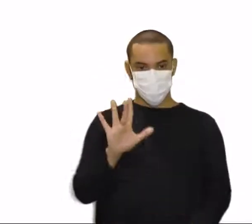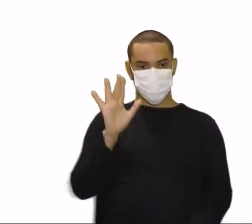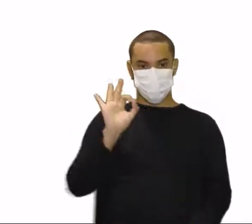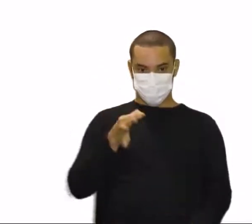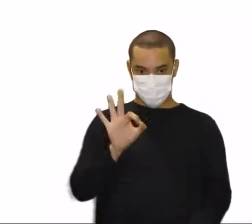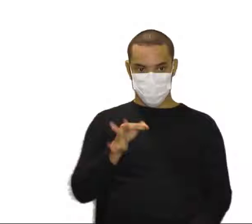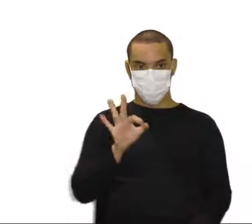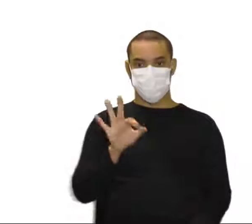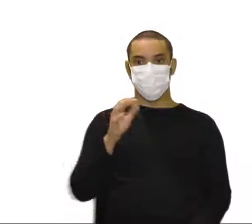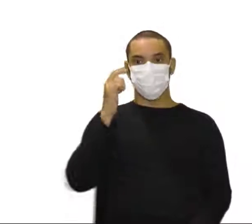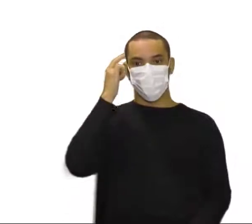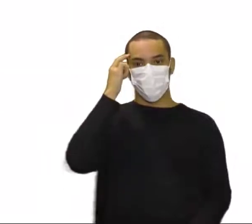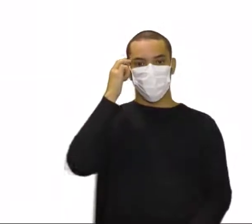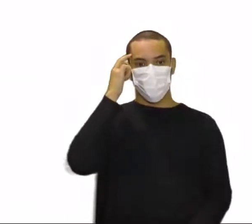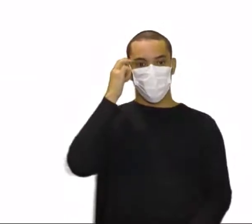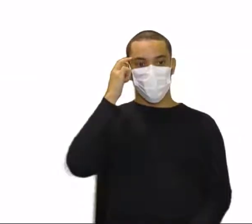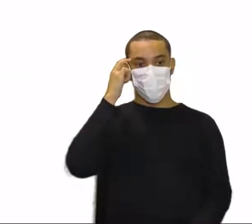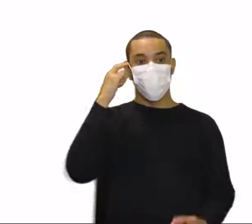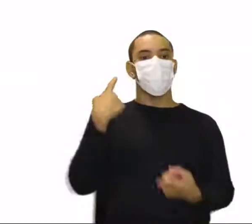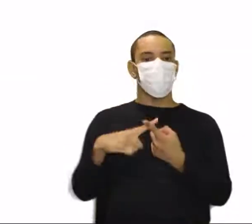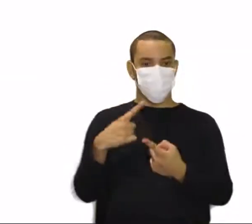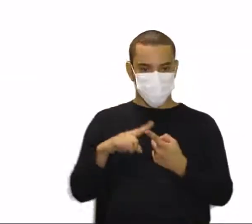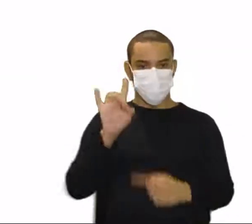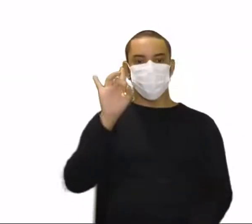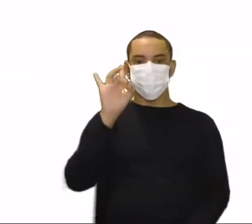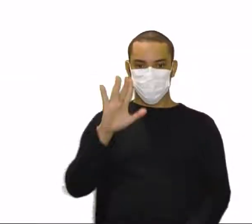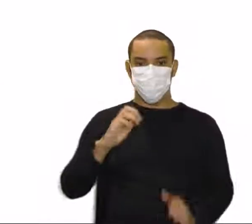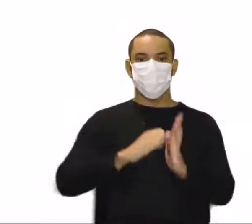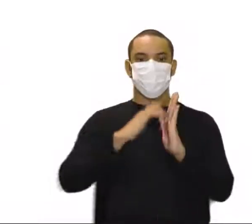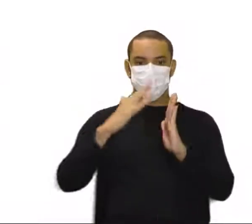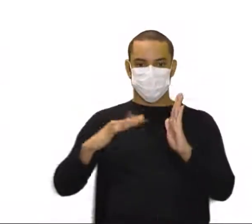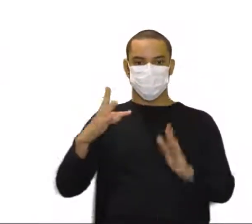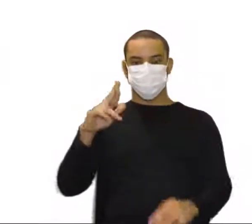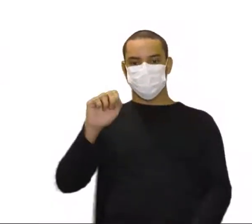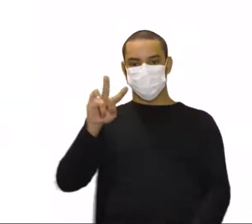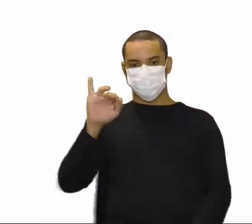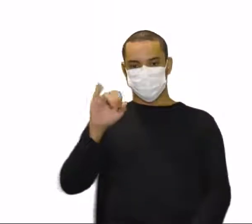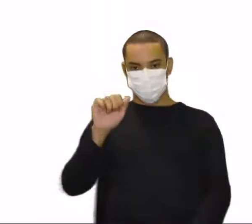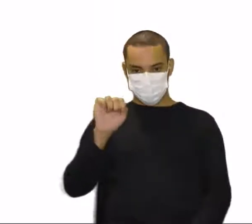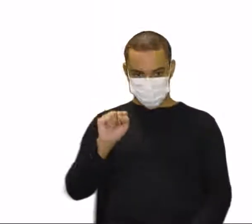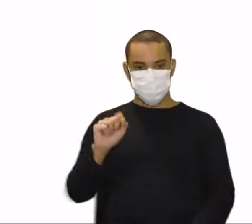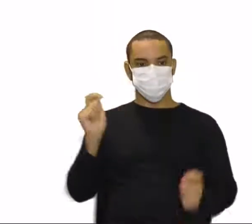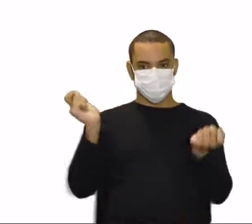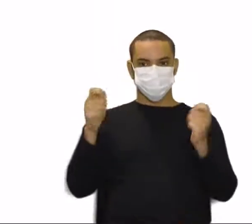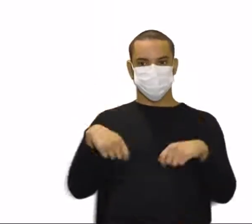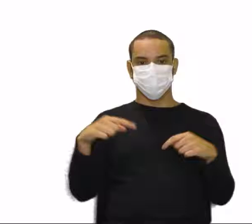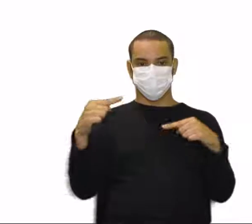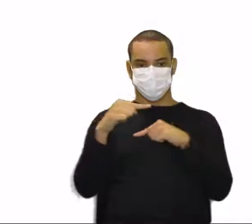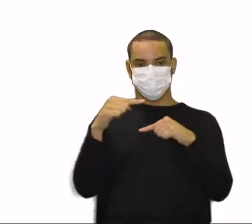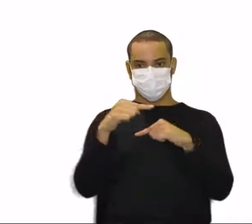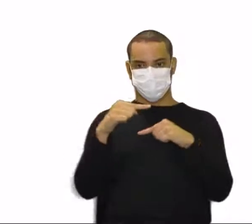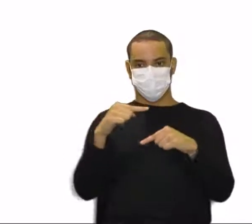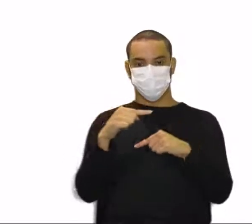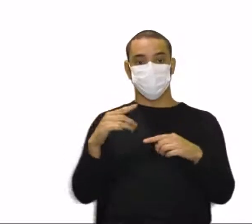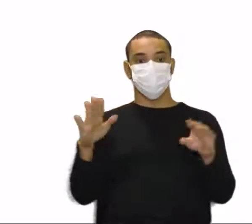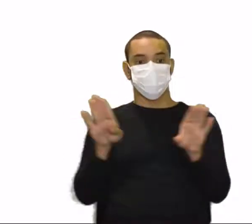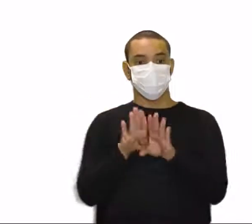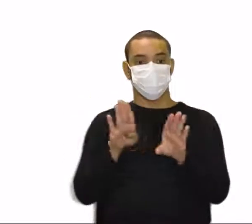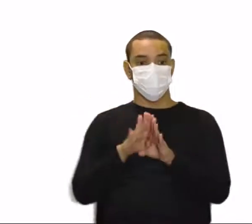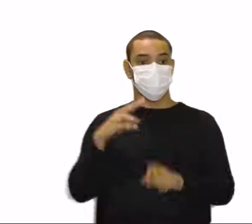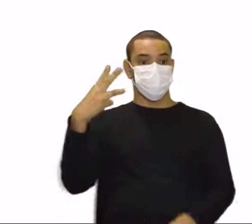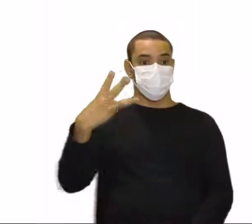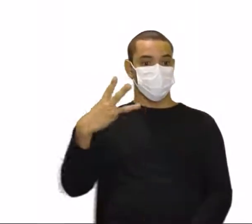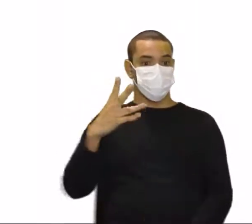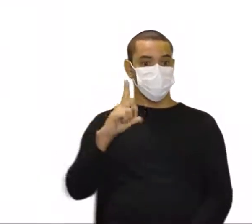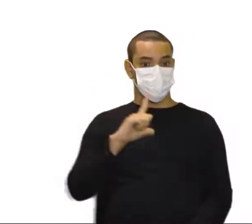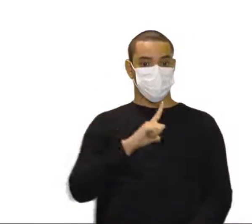Se a gente for ver lá em ondas, apenas as ondas transversais realmente admitem polarização. E na 3 aqui